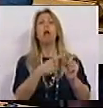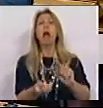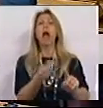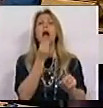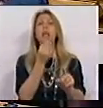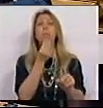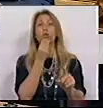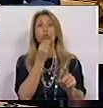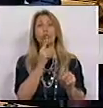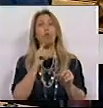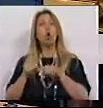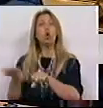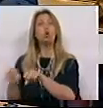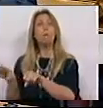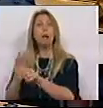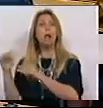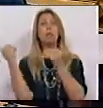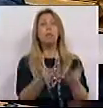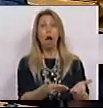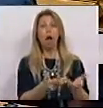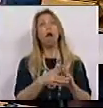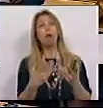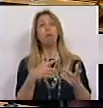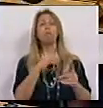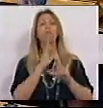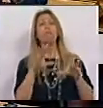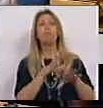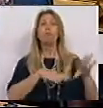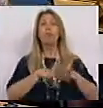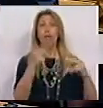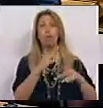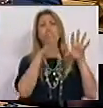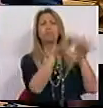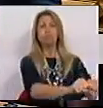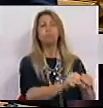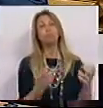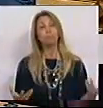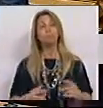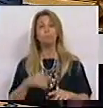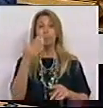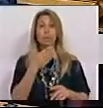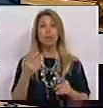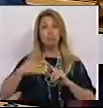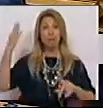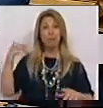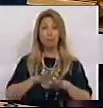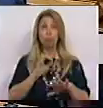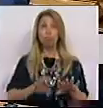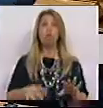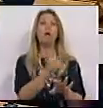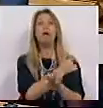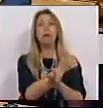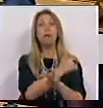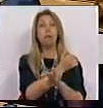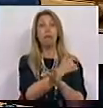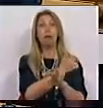por supermercados. Portanto, isto prova que aquela argumentação usada pelo PSD na semana passada relativamente às penhoras de habitações próprias permanentes